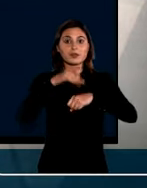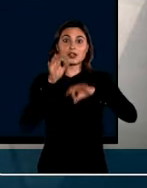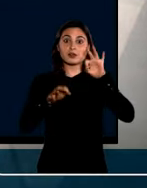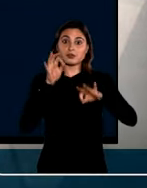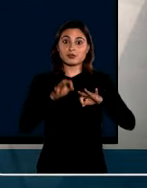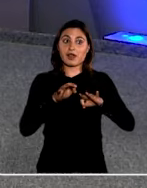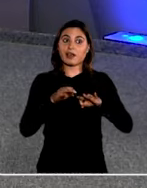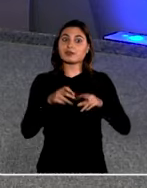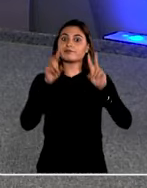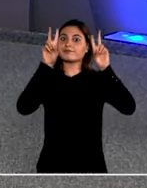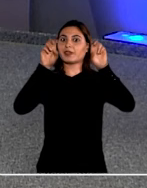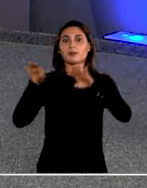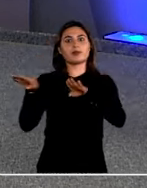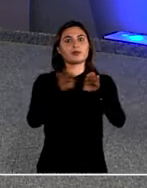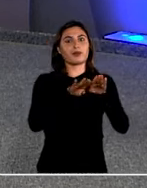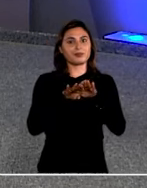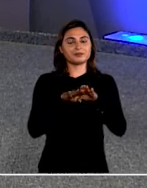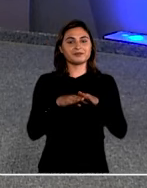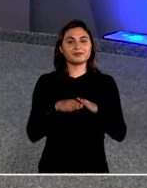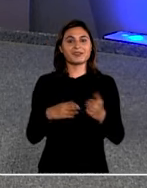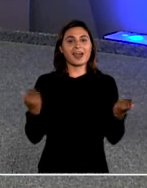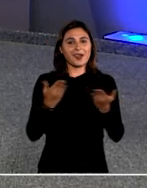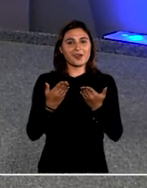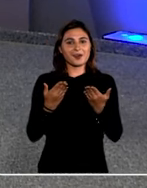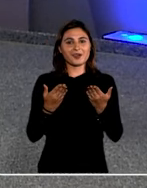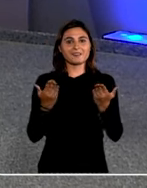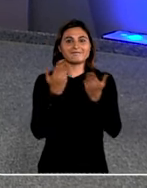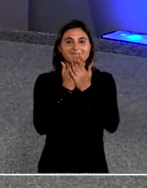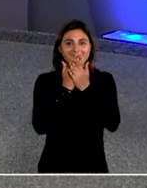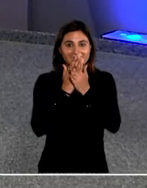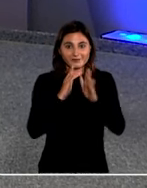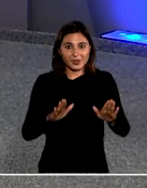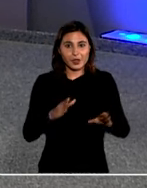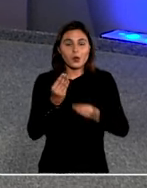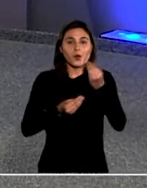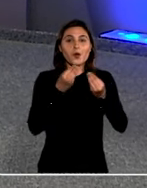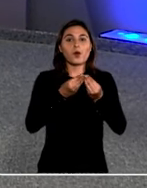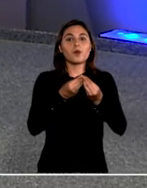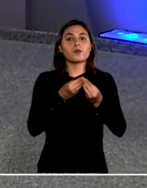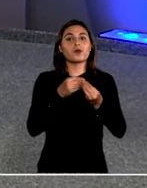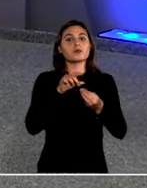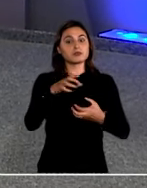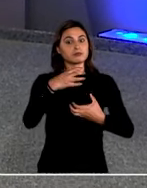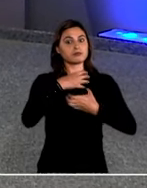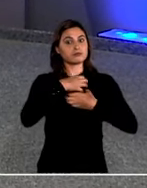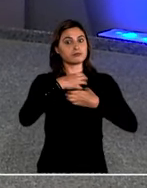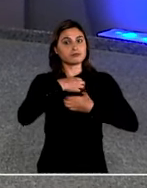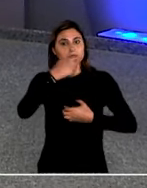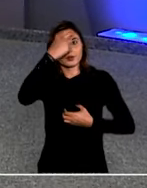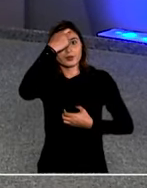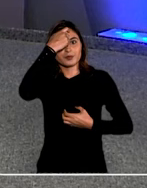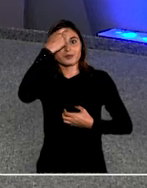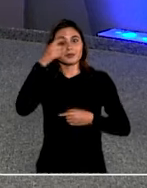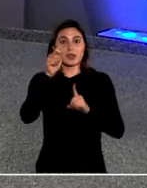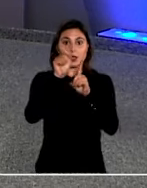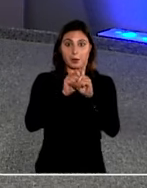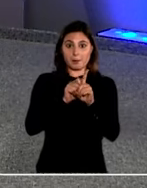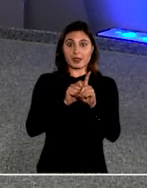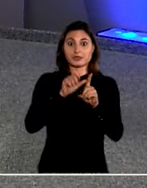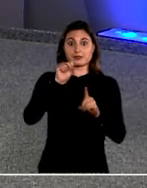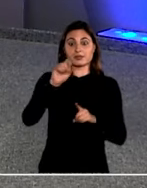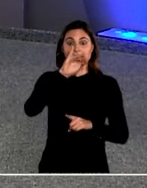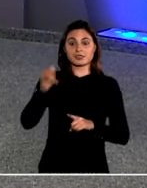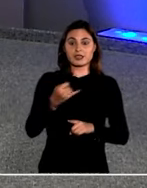Idêntica questão e a gente termina a edição de hoje em clima de conscientização neste mês o STJ está com a